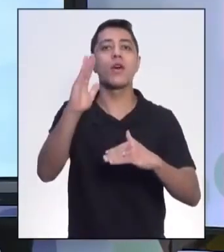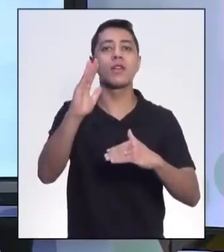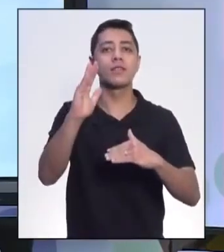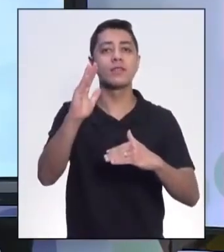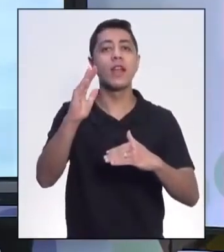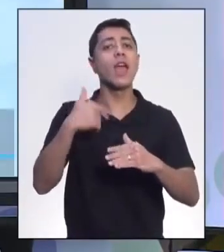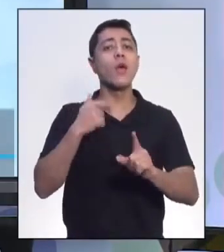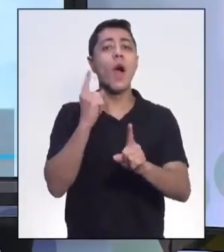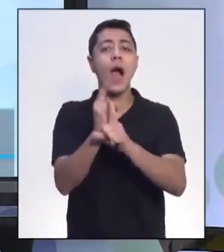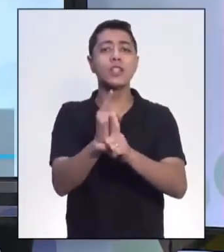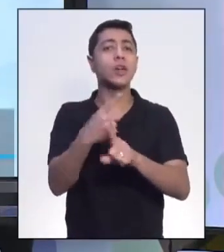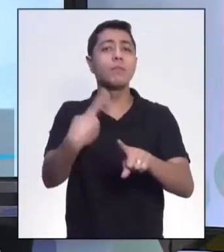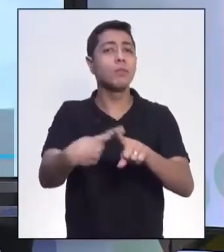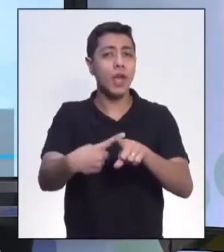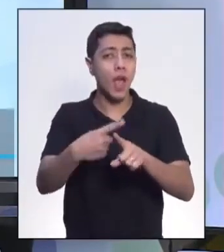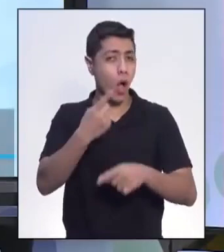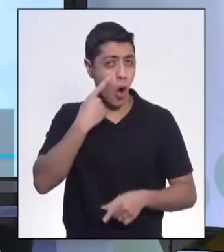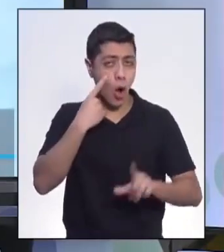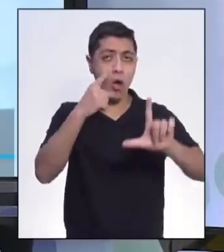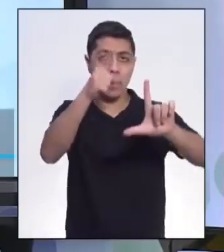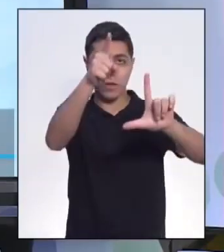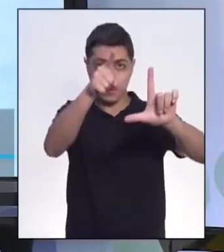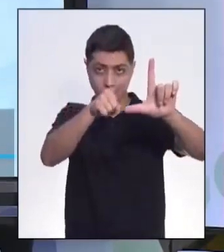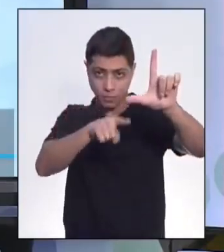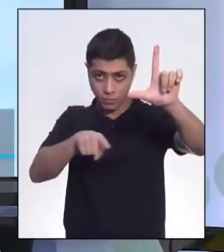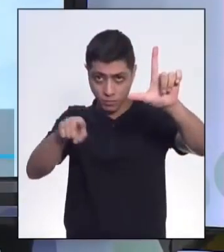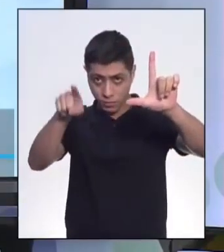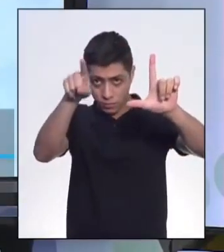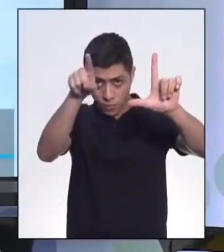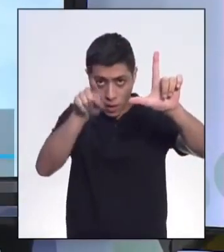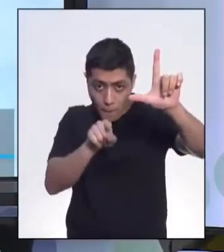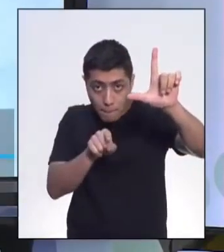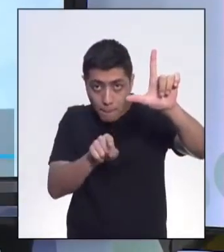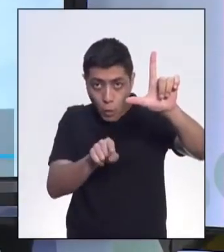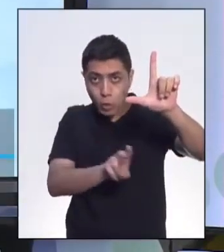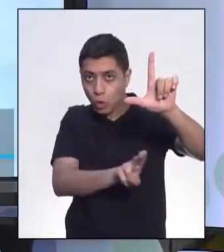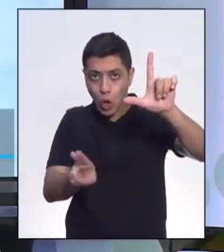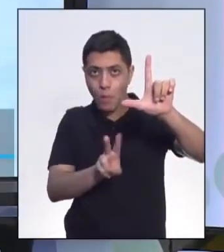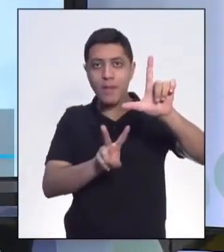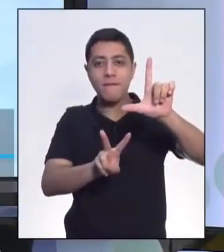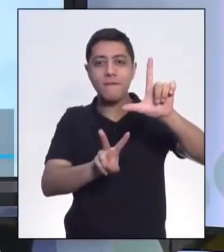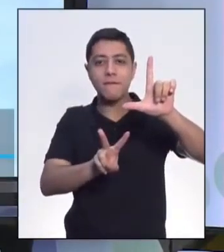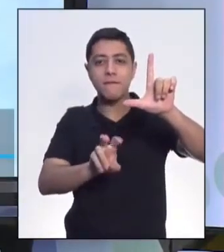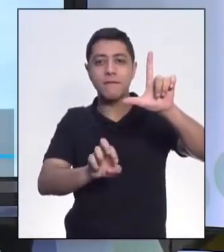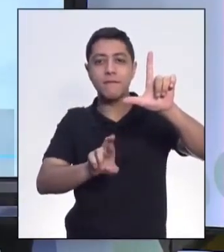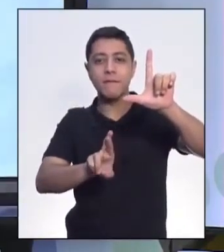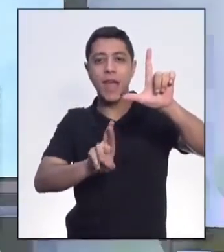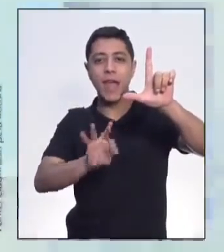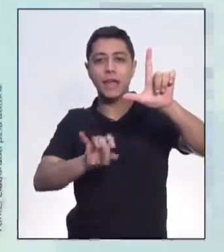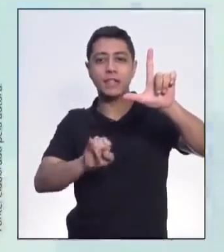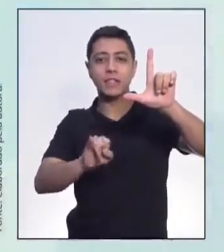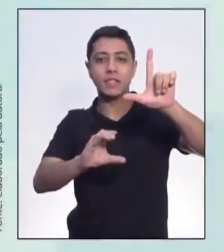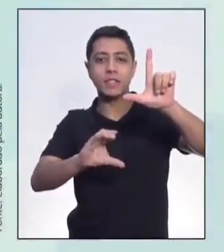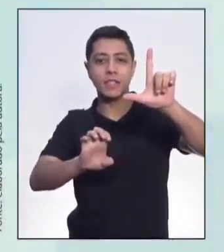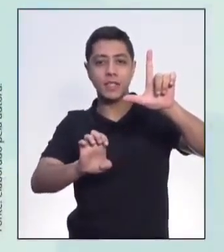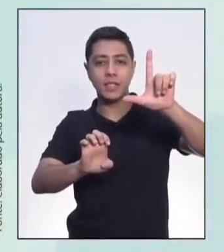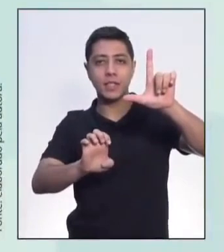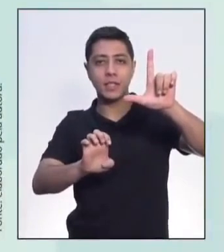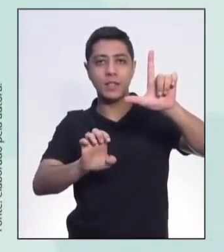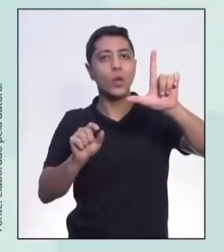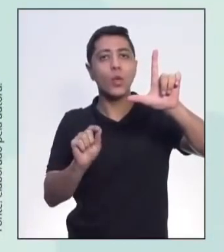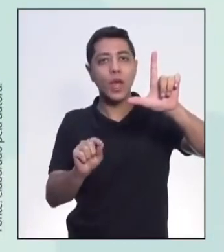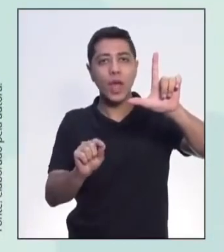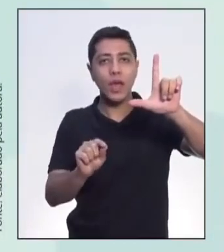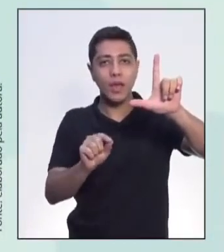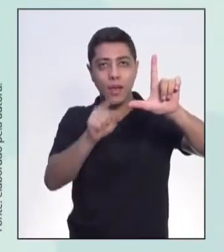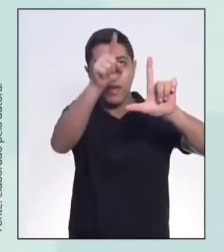Não é o nosso vértice? Então, esse menos 4 que aparece aqui, ó, É o famoso y do vértice.